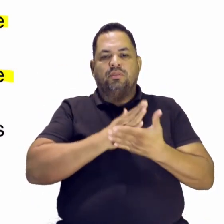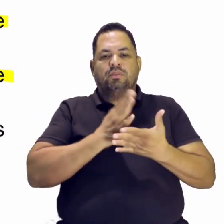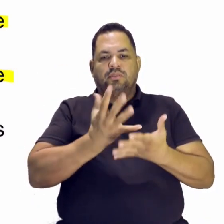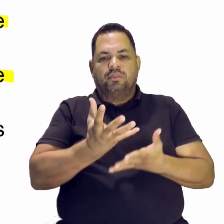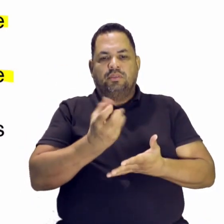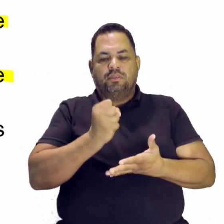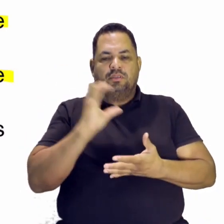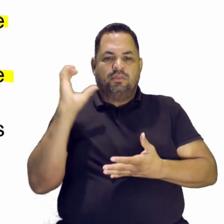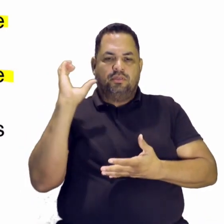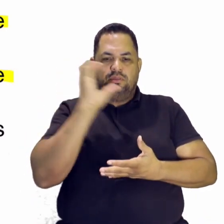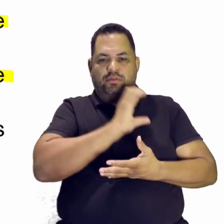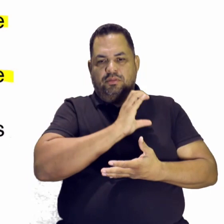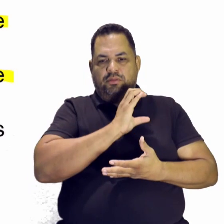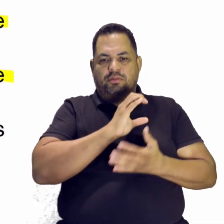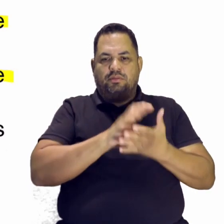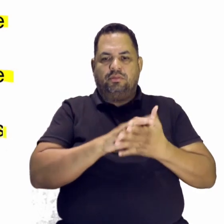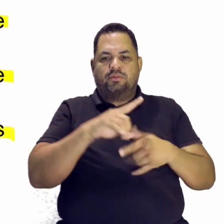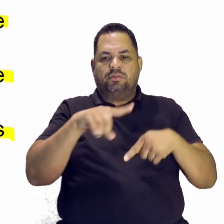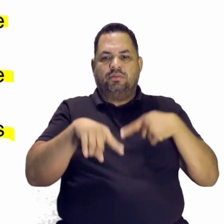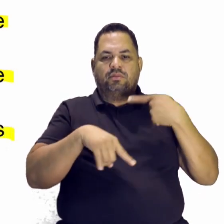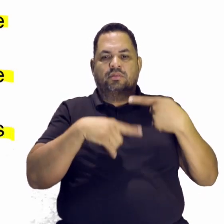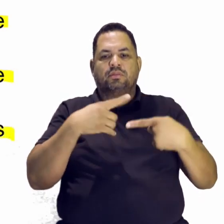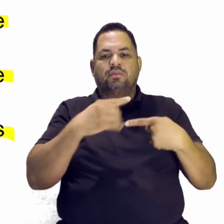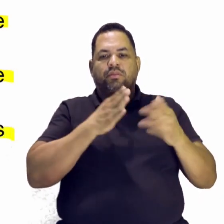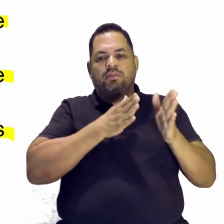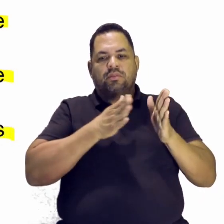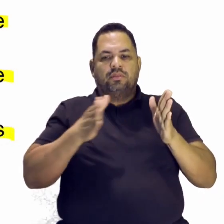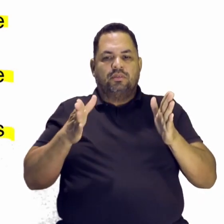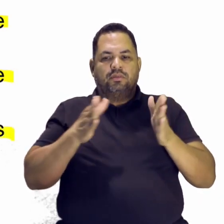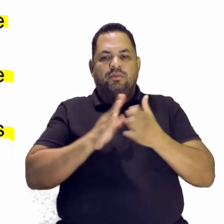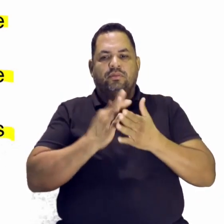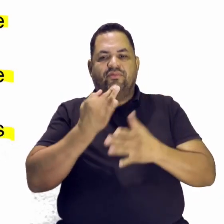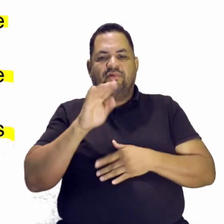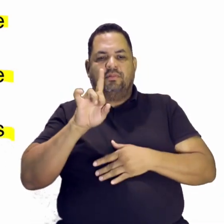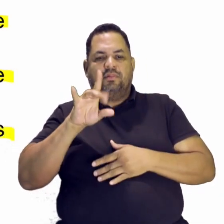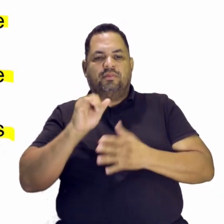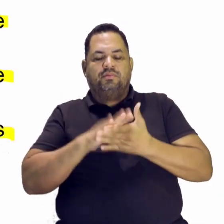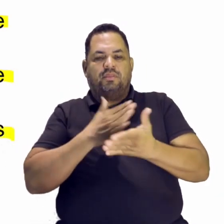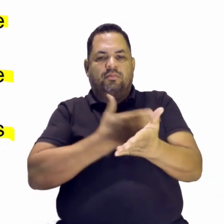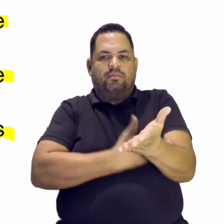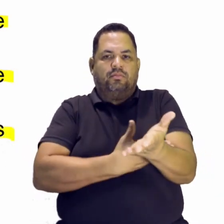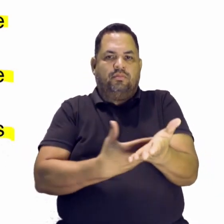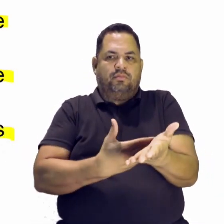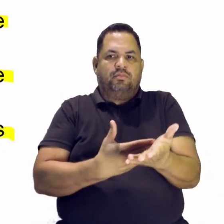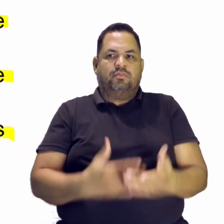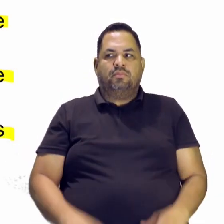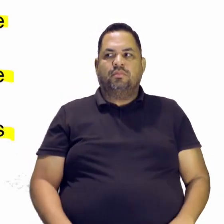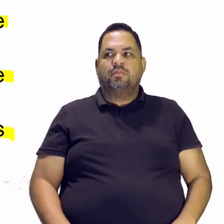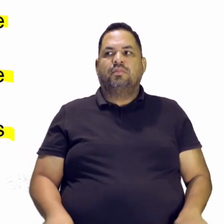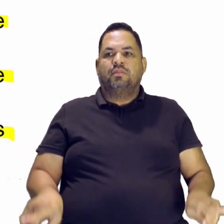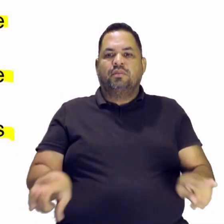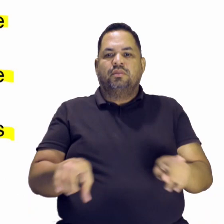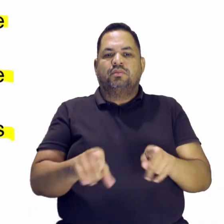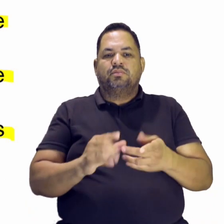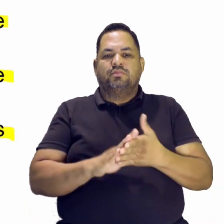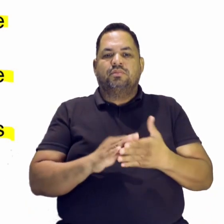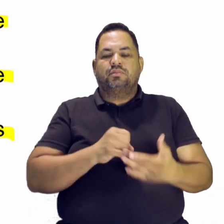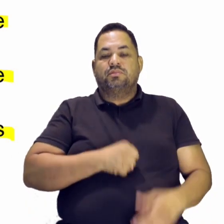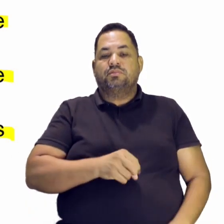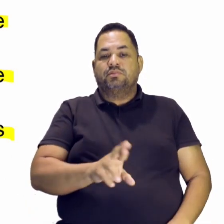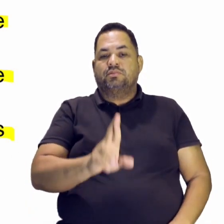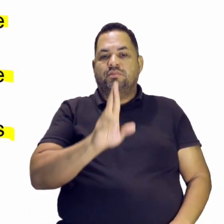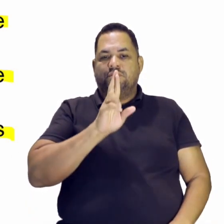que é rápida e depois uma fase de fibras brancas, tá? Então, dentre essas respostas